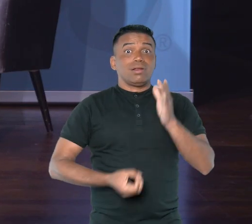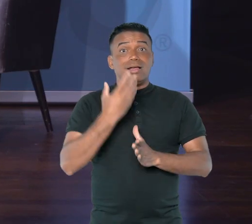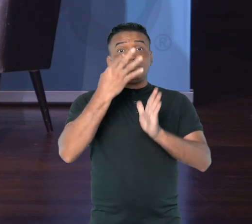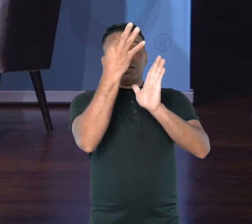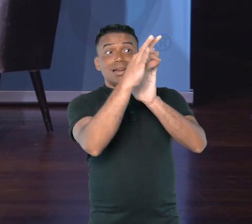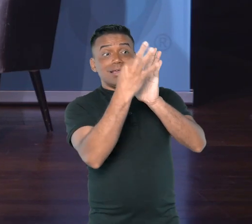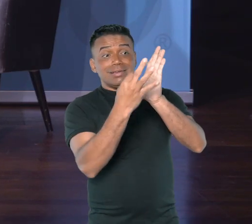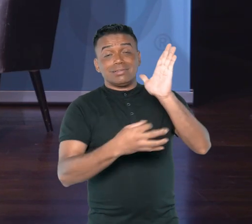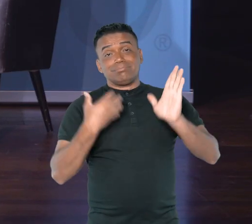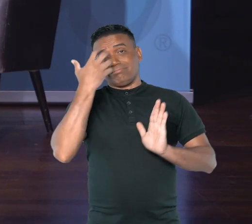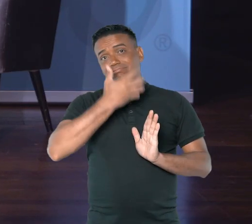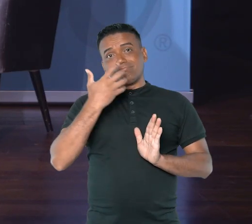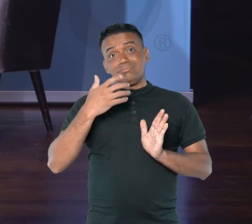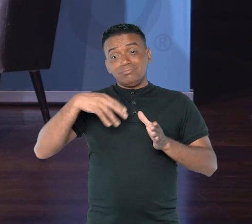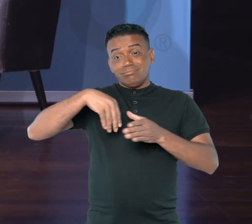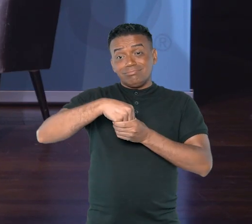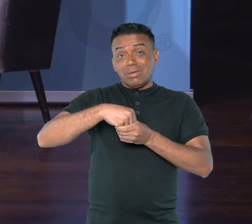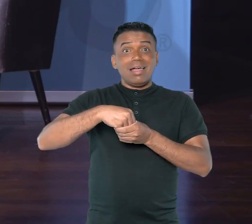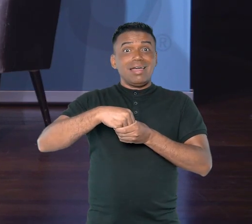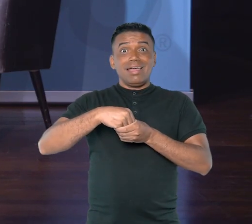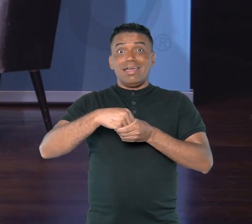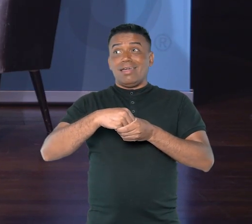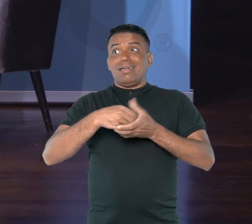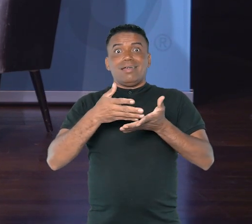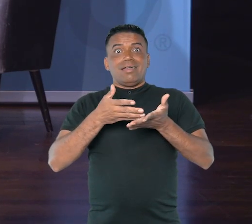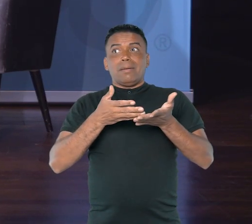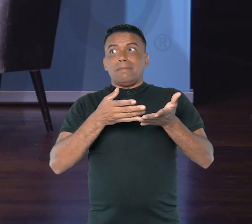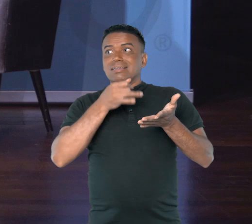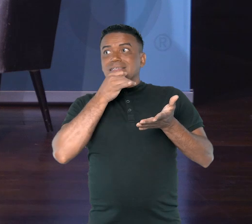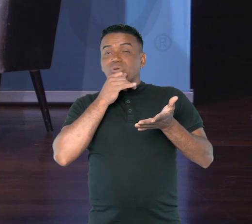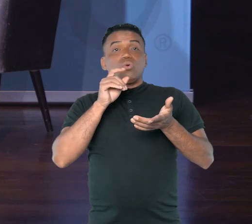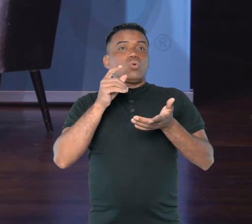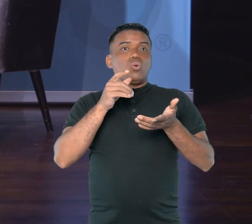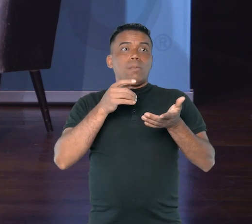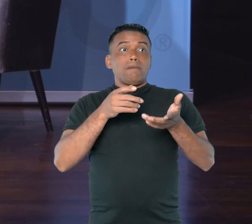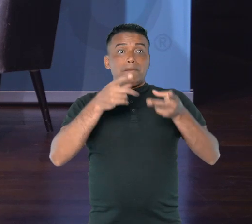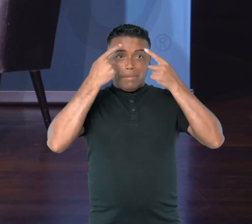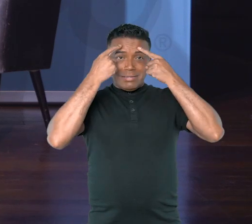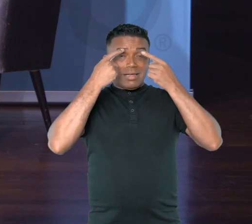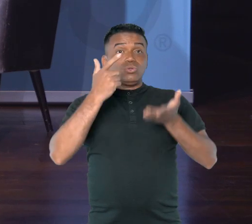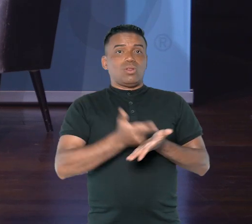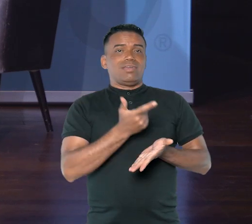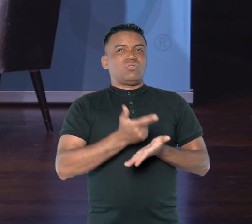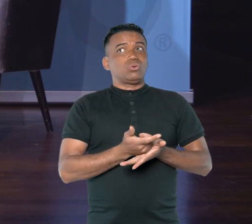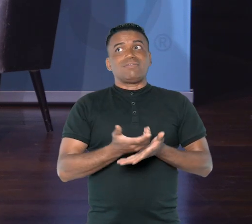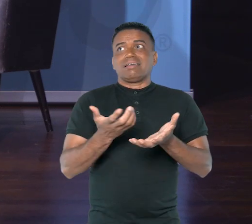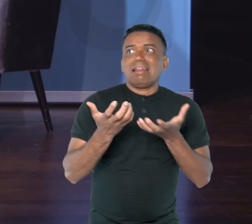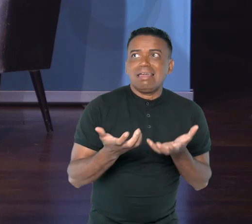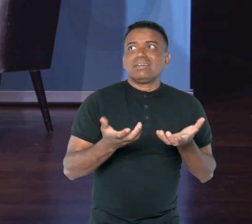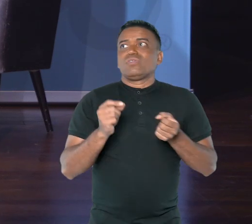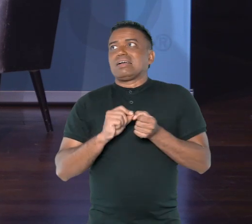para o livro, né? Porque eu estava hesitando, eu estava querendo fazer, mas eu não estava conseguindo. E é um livro que